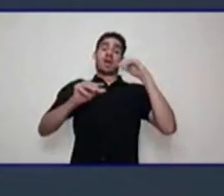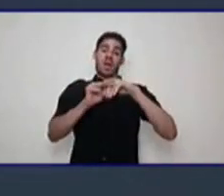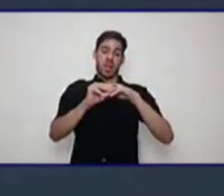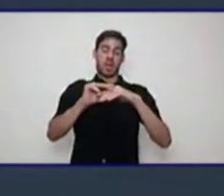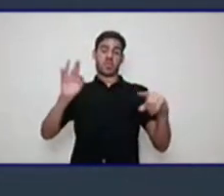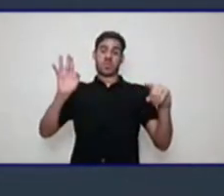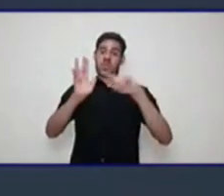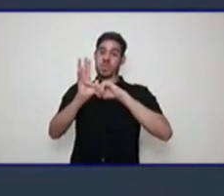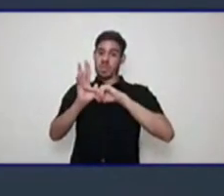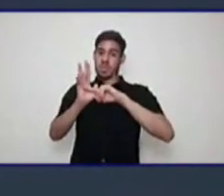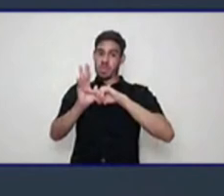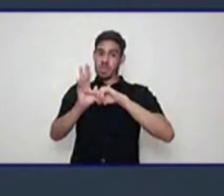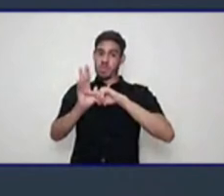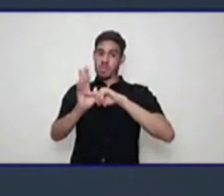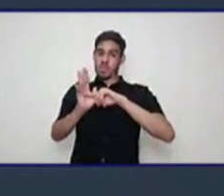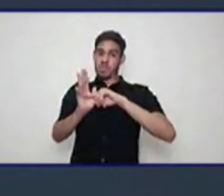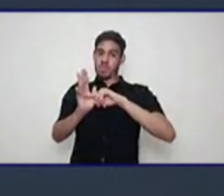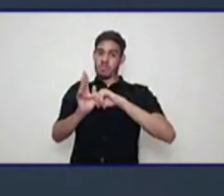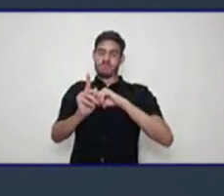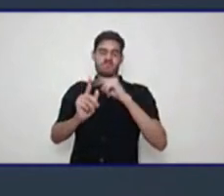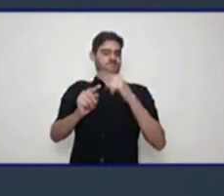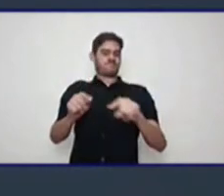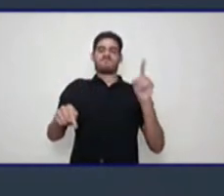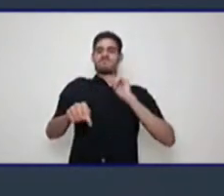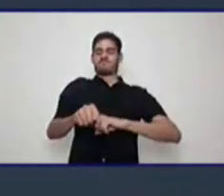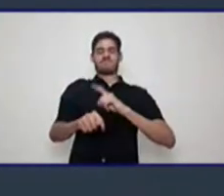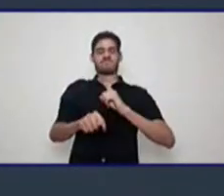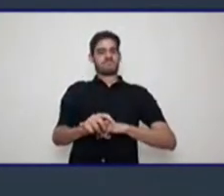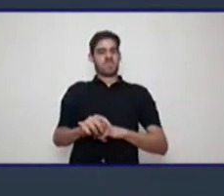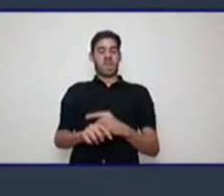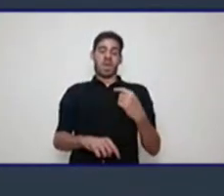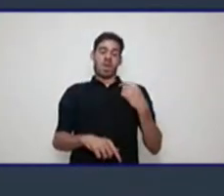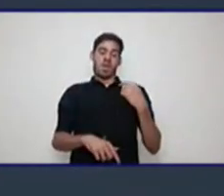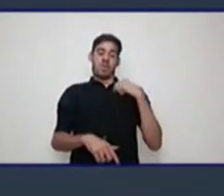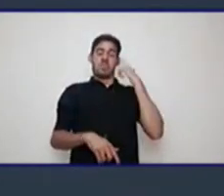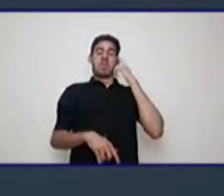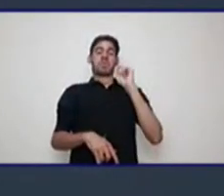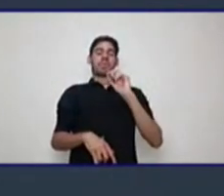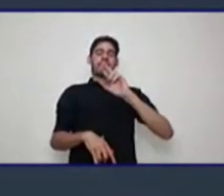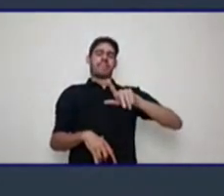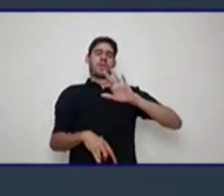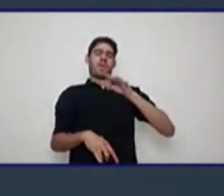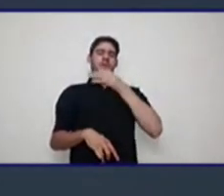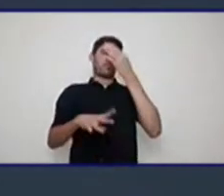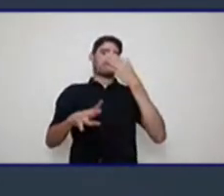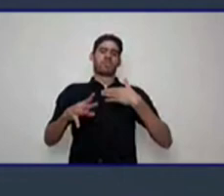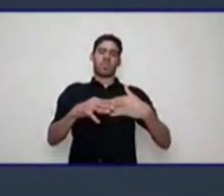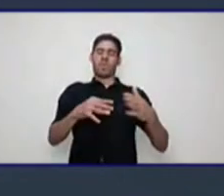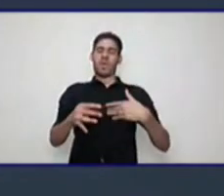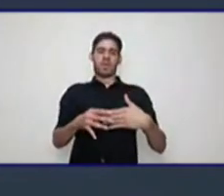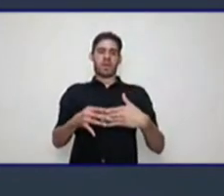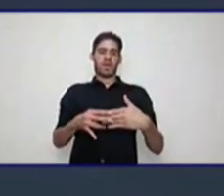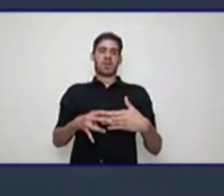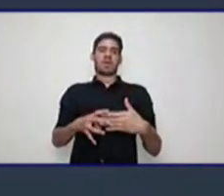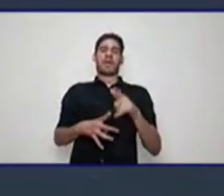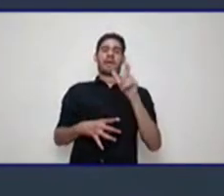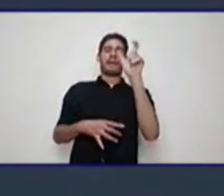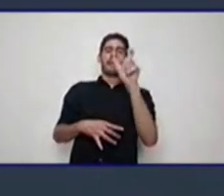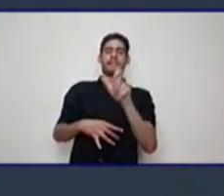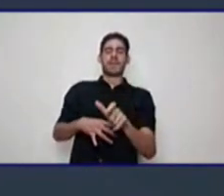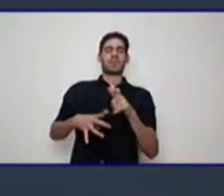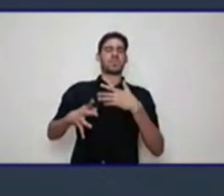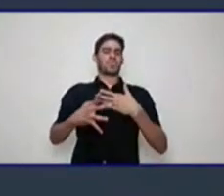negativa extemporânea, não é, penso eu, qualquer crítica contundente a candidato ou